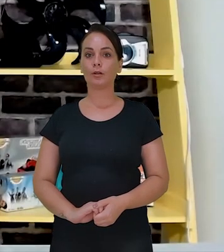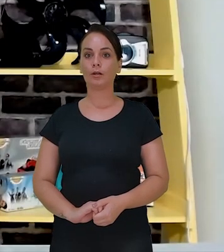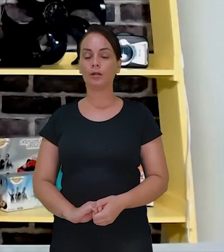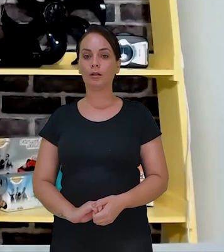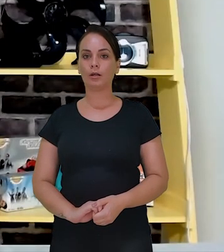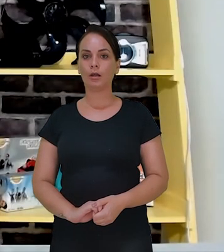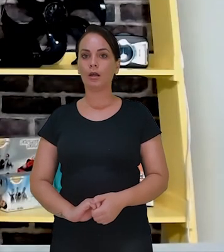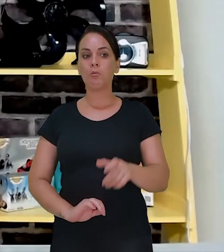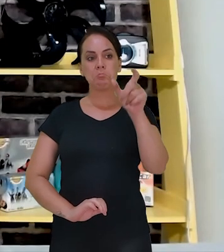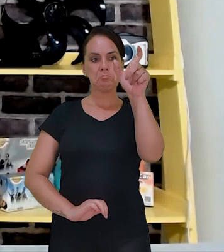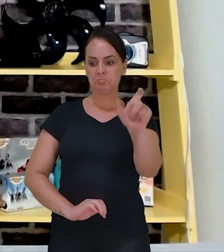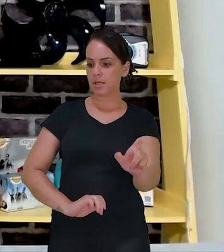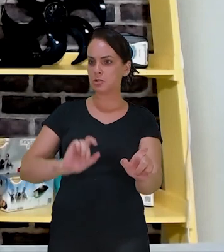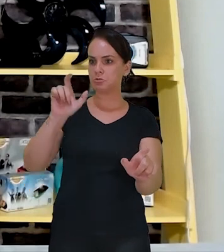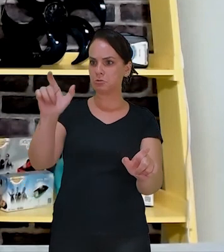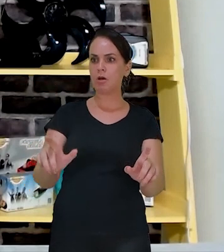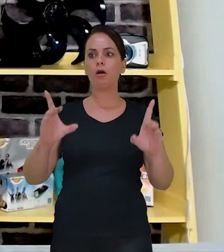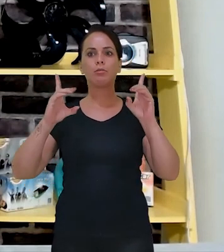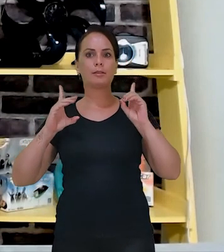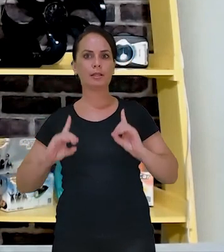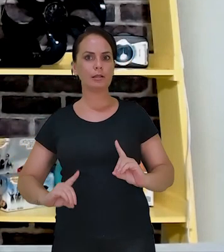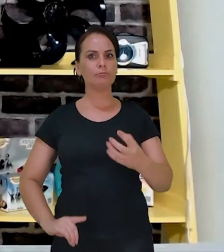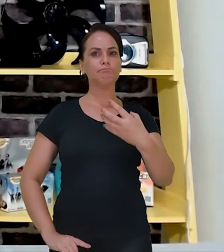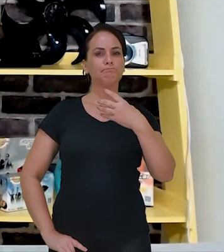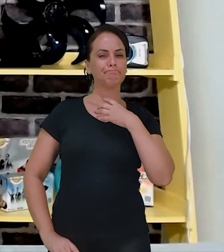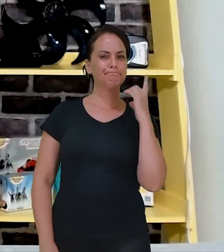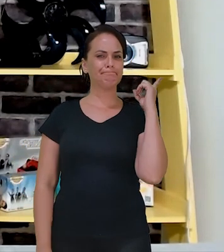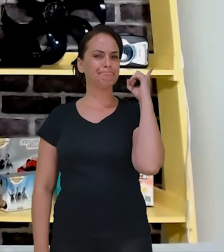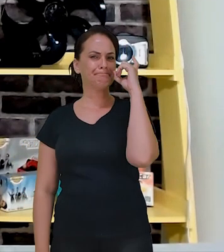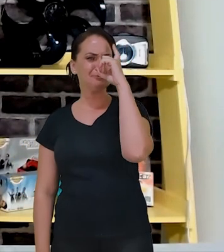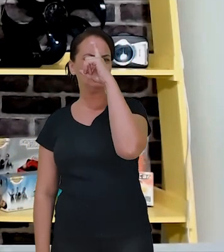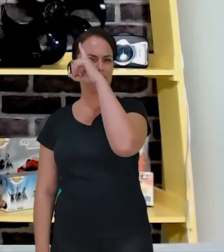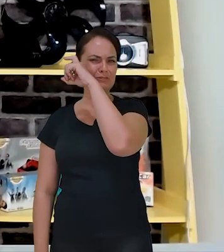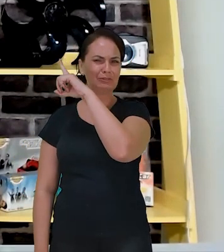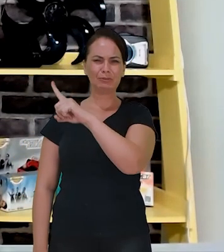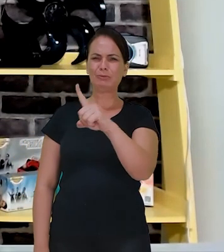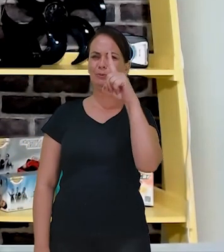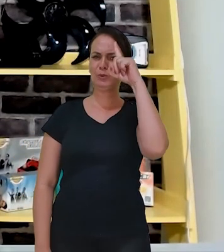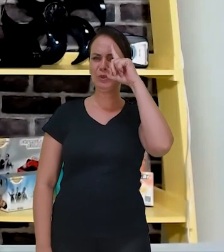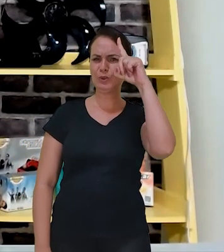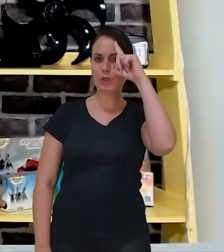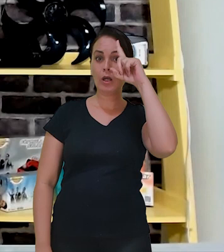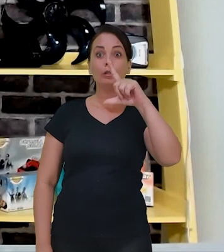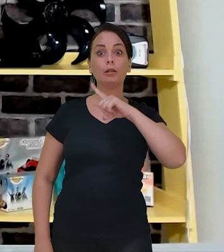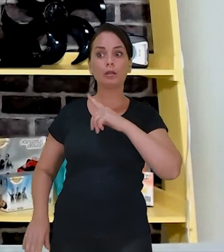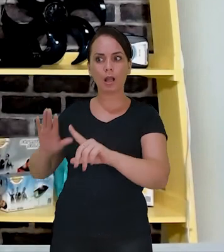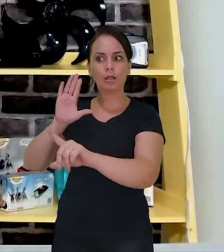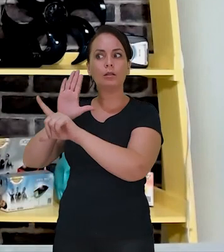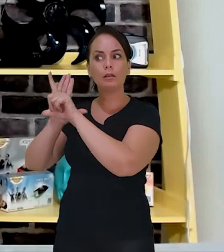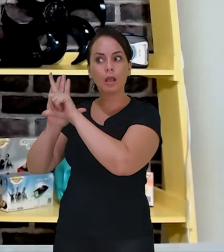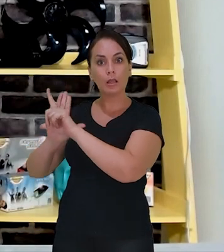Pessoas com deficiência passam por uma dificuldade extrema todos os dias. Existem leis,